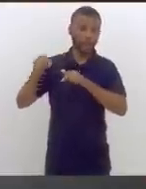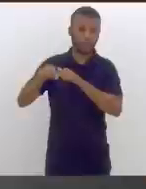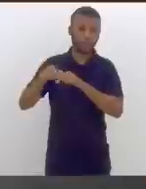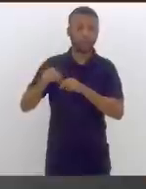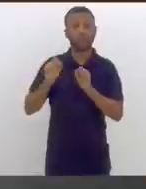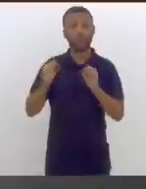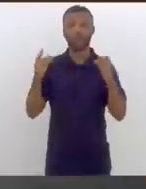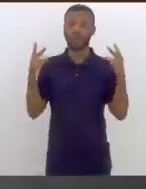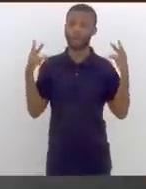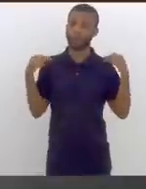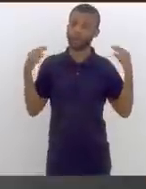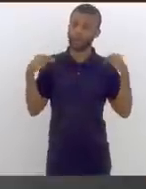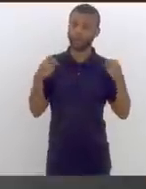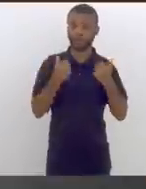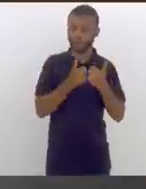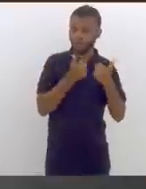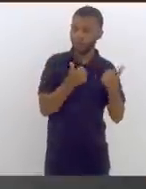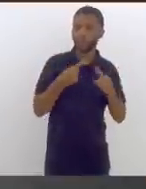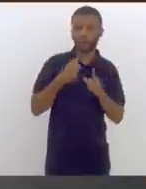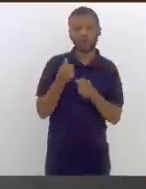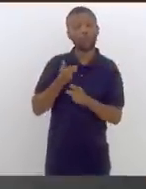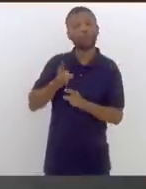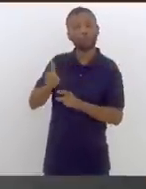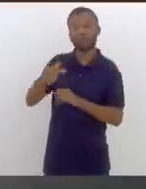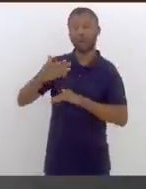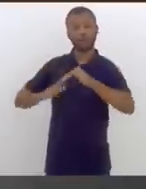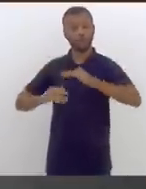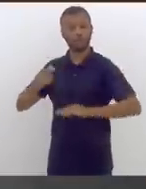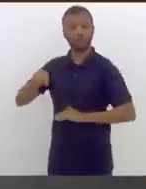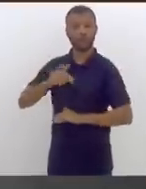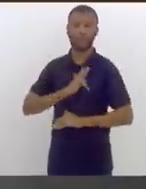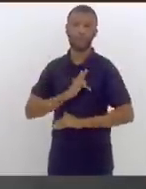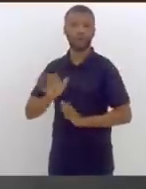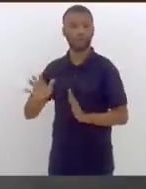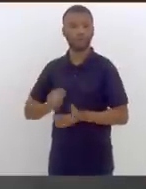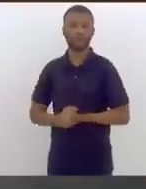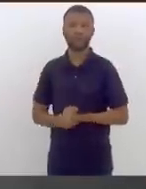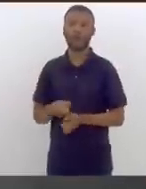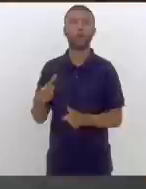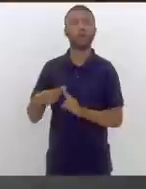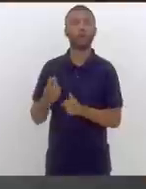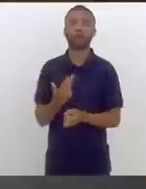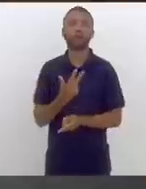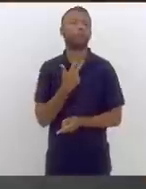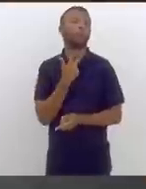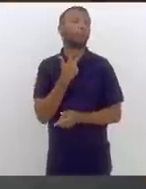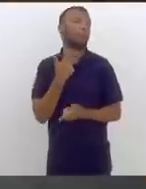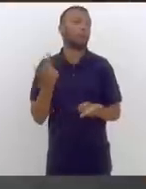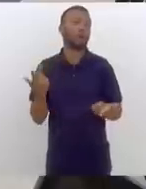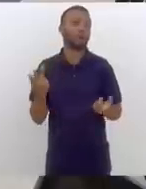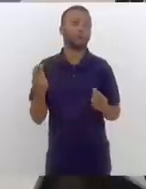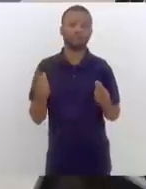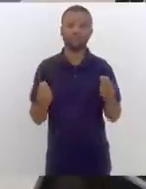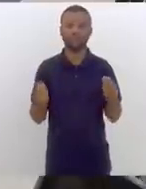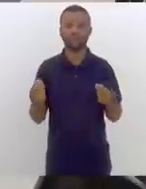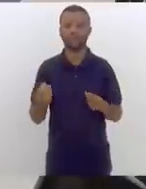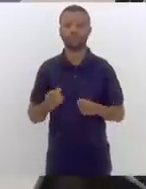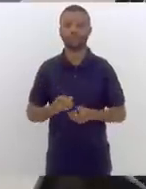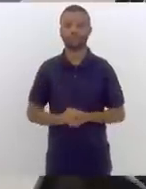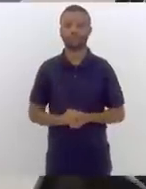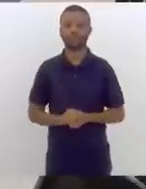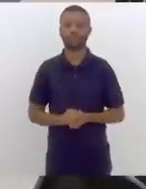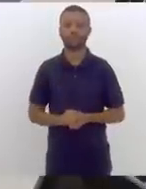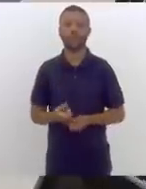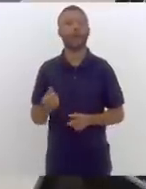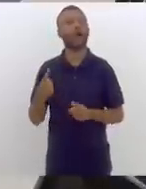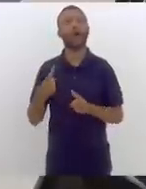que ele não pode então ser motorista dentro da PMERJ e prosseguir a sua carreira Por que que ele não pode é porque